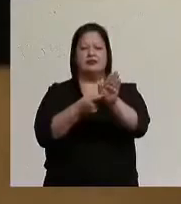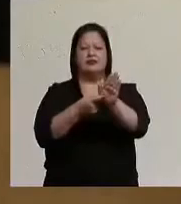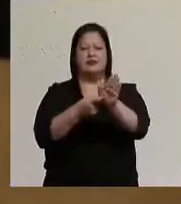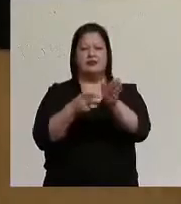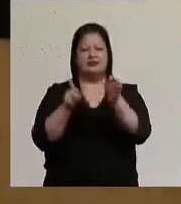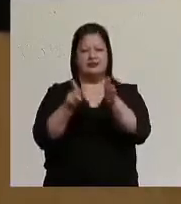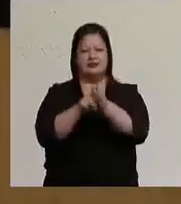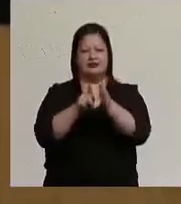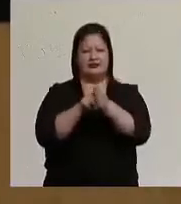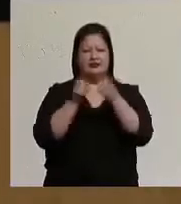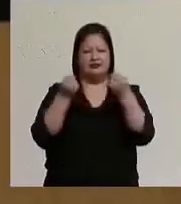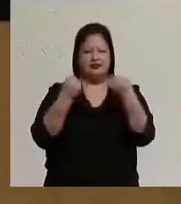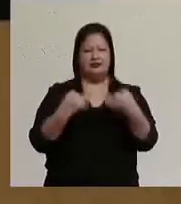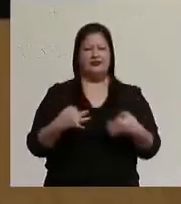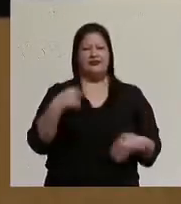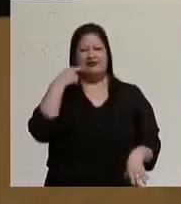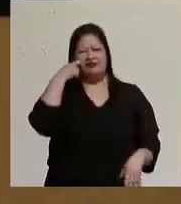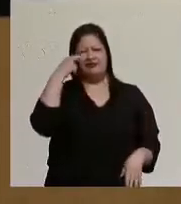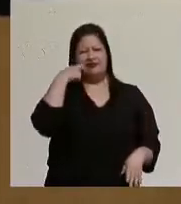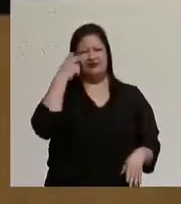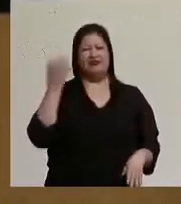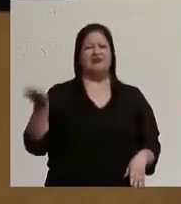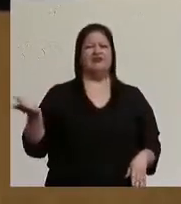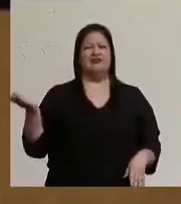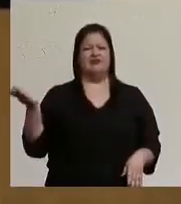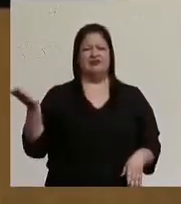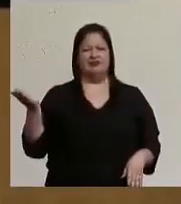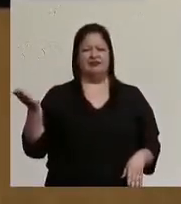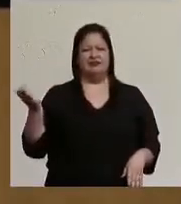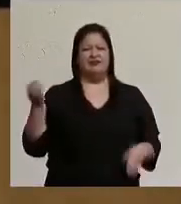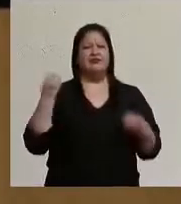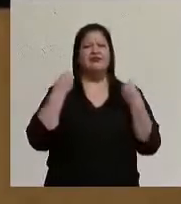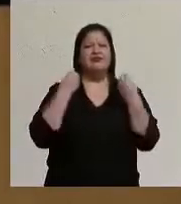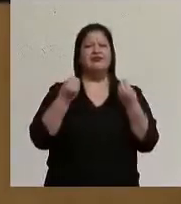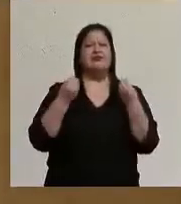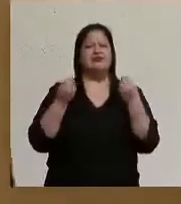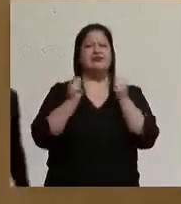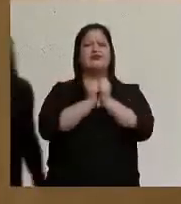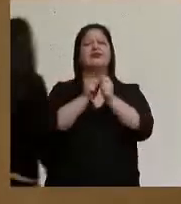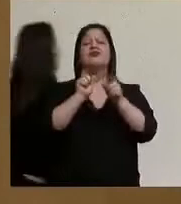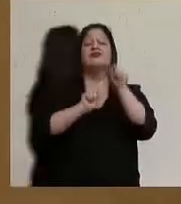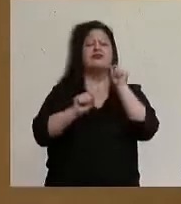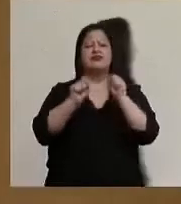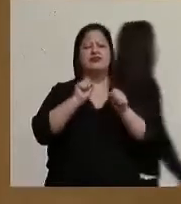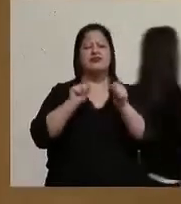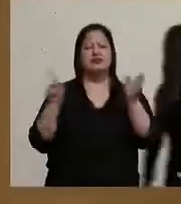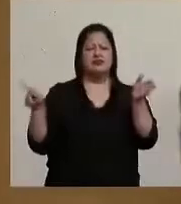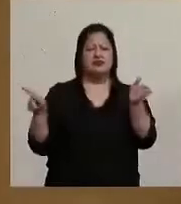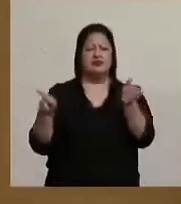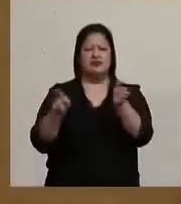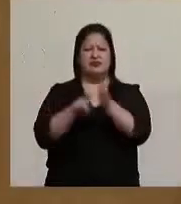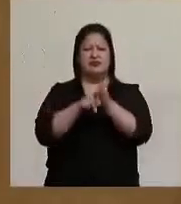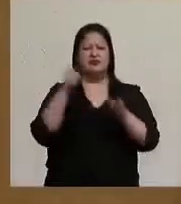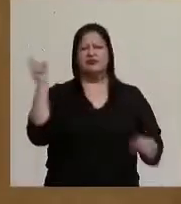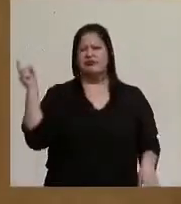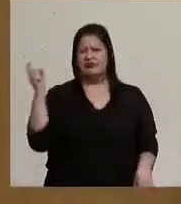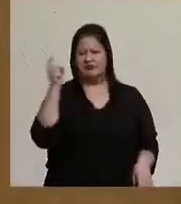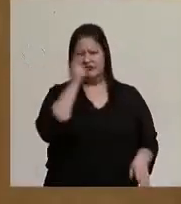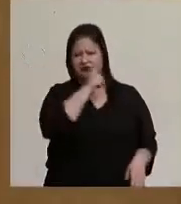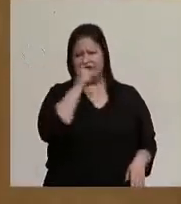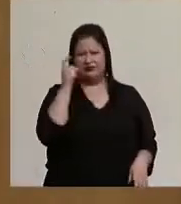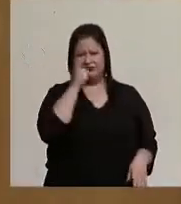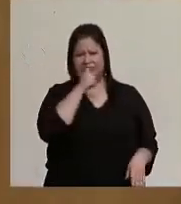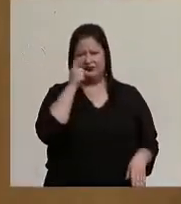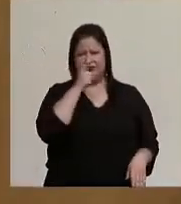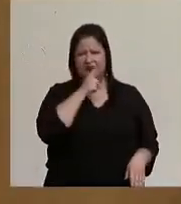isso aqui É vergonhoso né que lado que ele está ele tá do lado da mentira